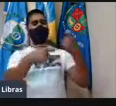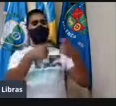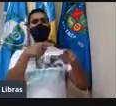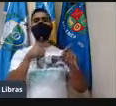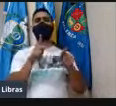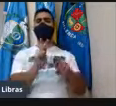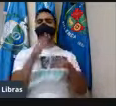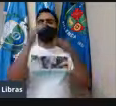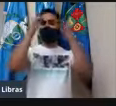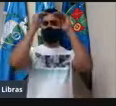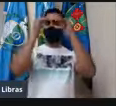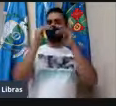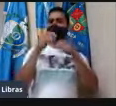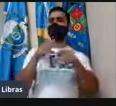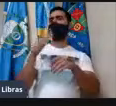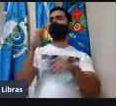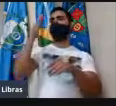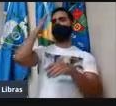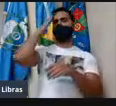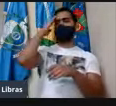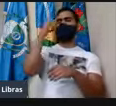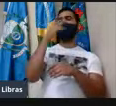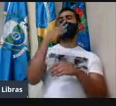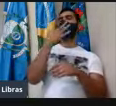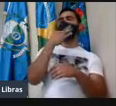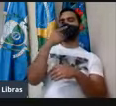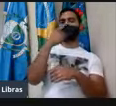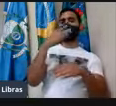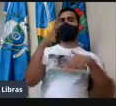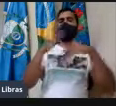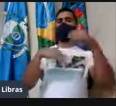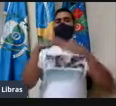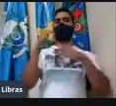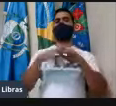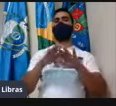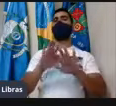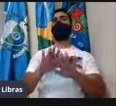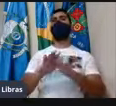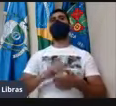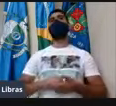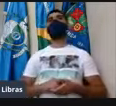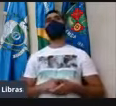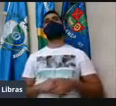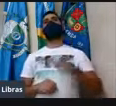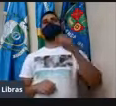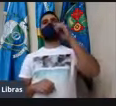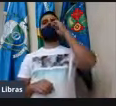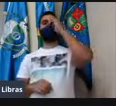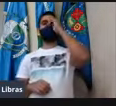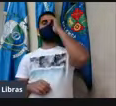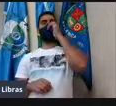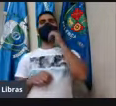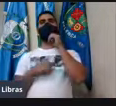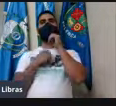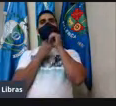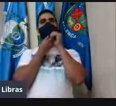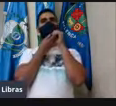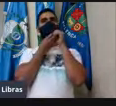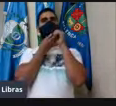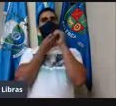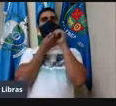lhe respeitei, sei do seu conhecimento, seu profissional. Mas, como toda